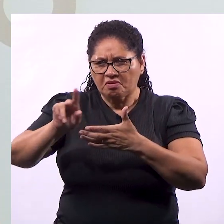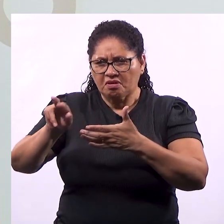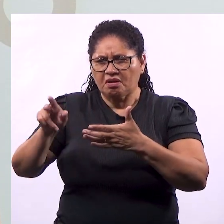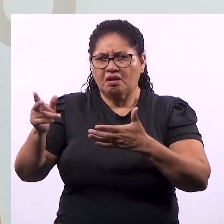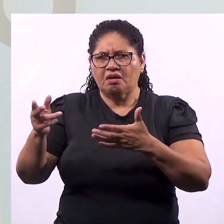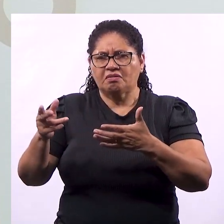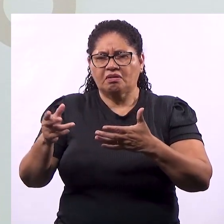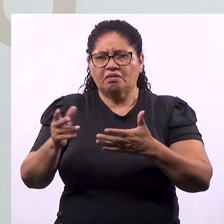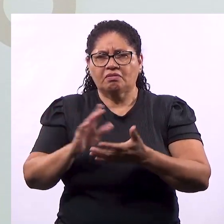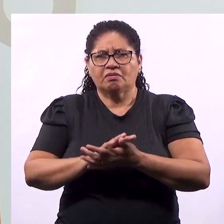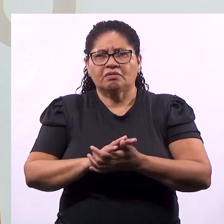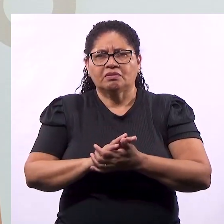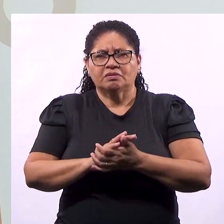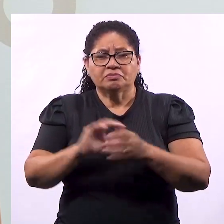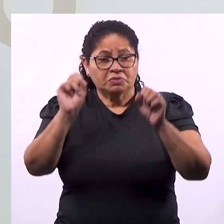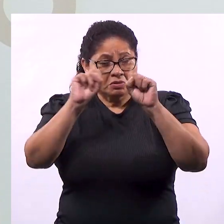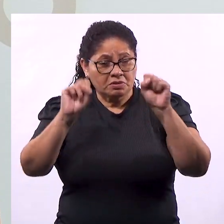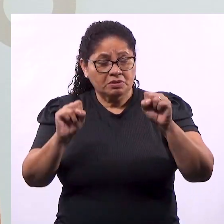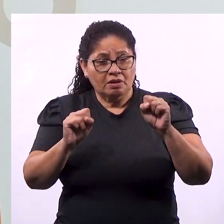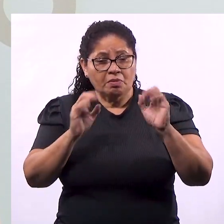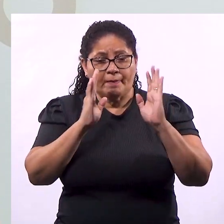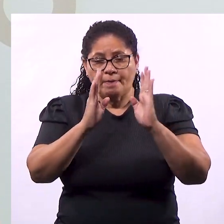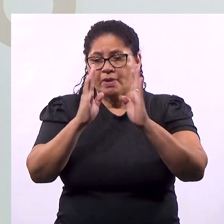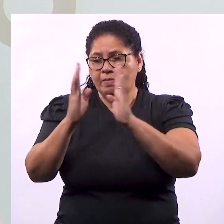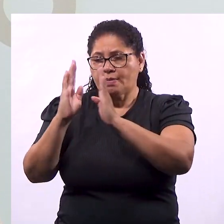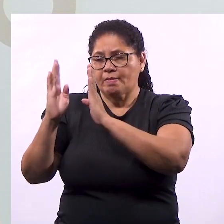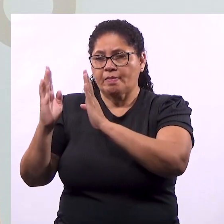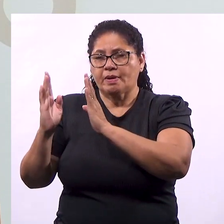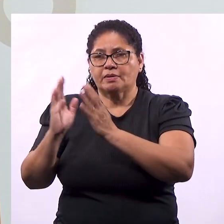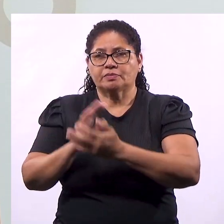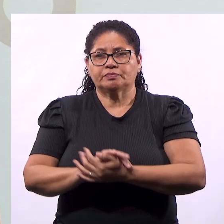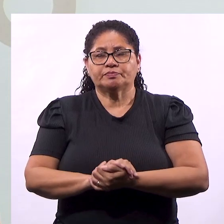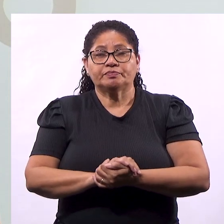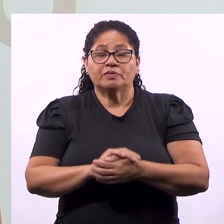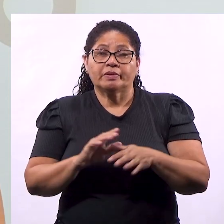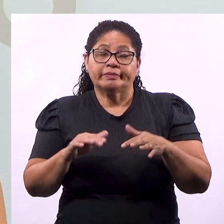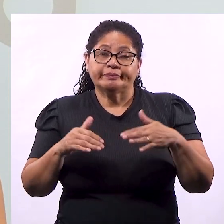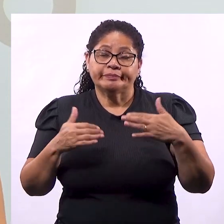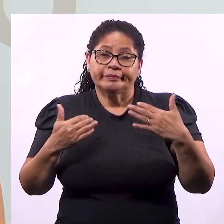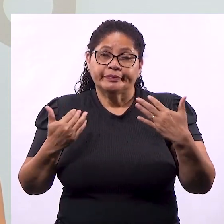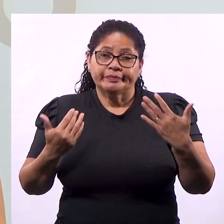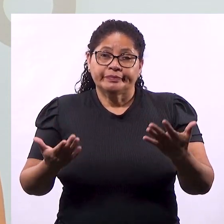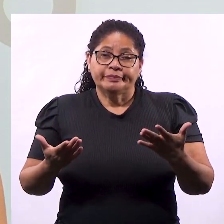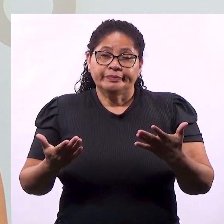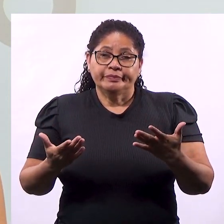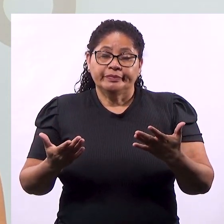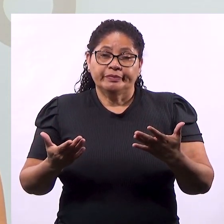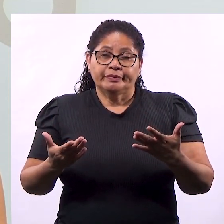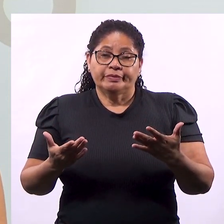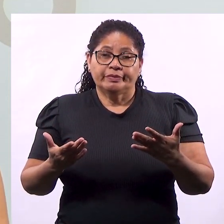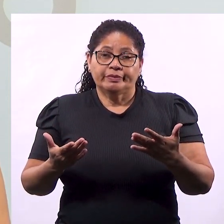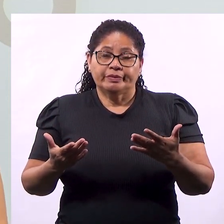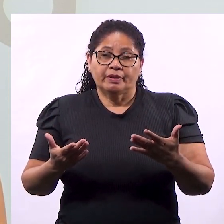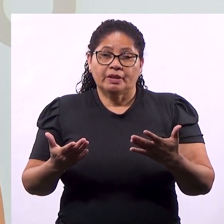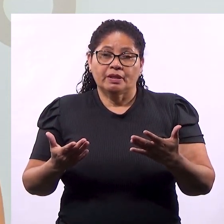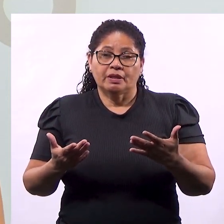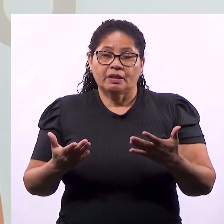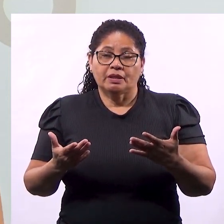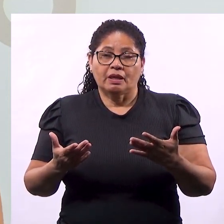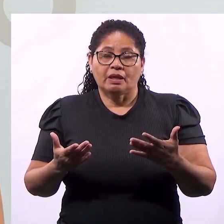esquartejamento esquartejar o sistema né esquartejar em partes igual Jack então a ela